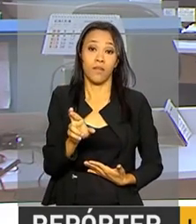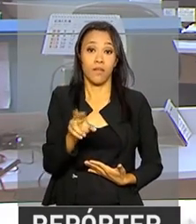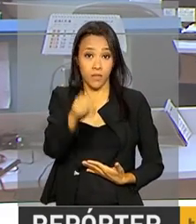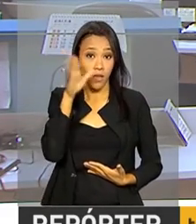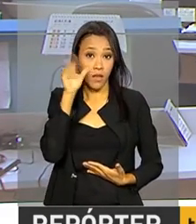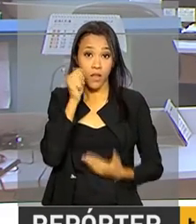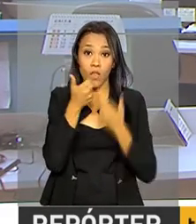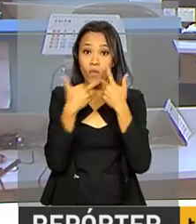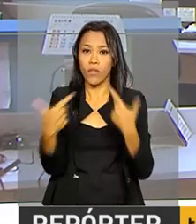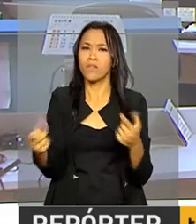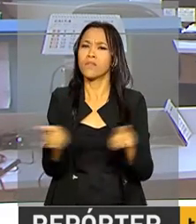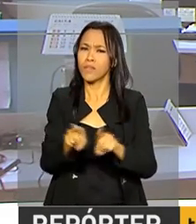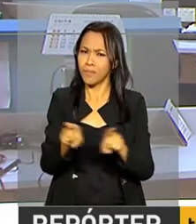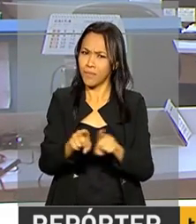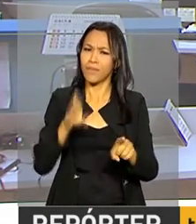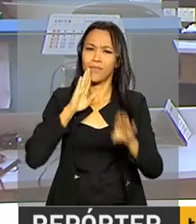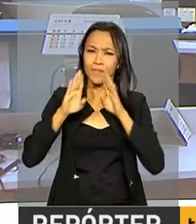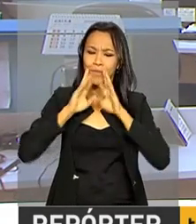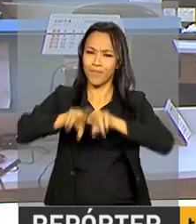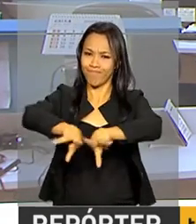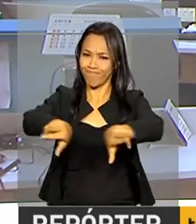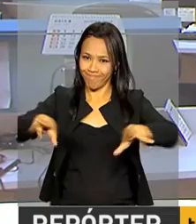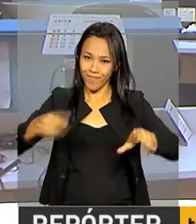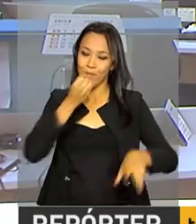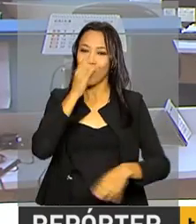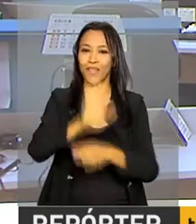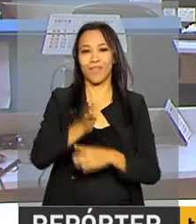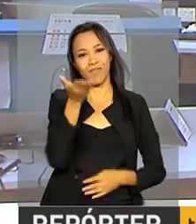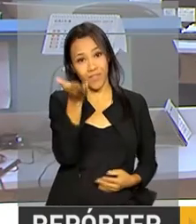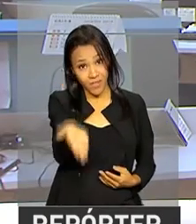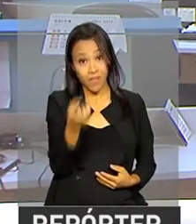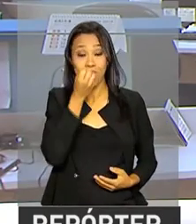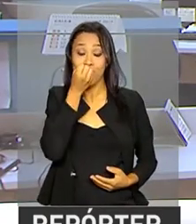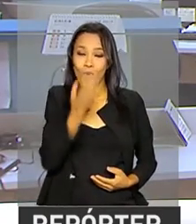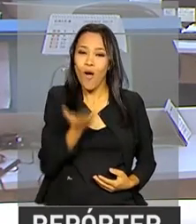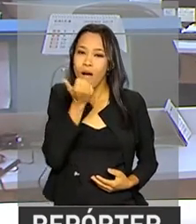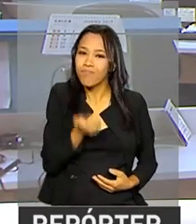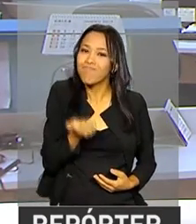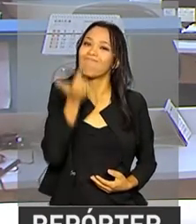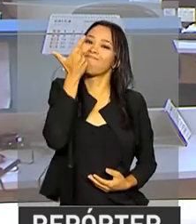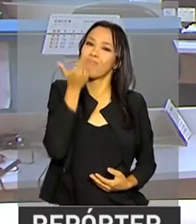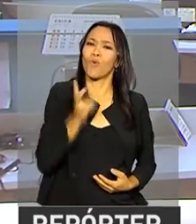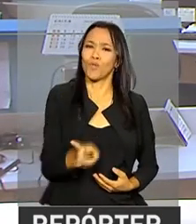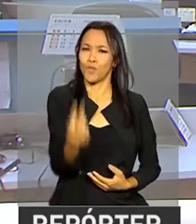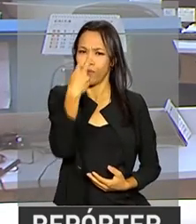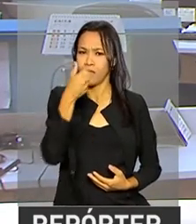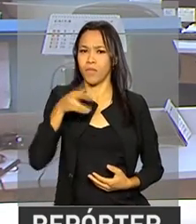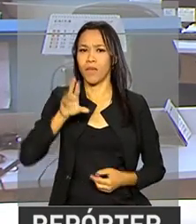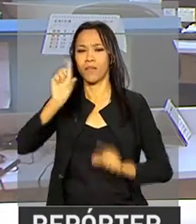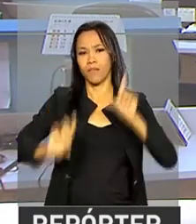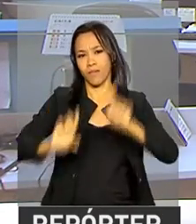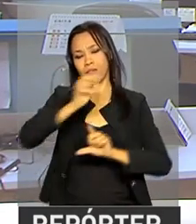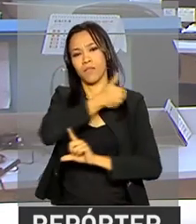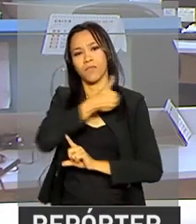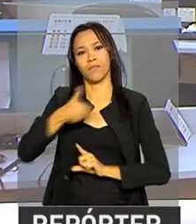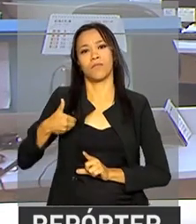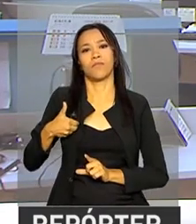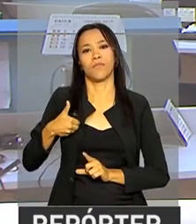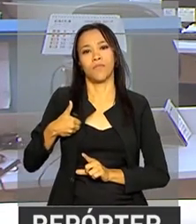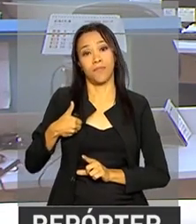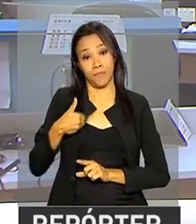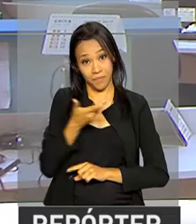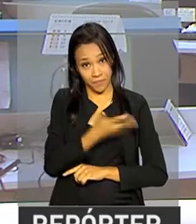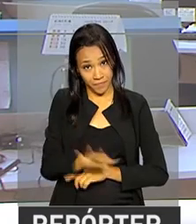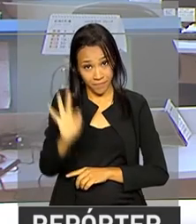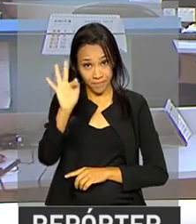acompanhe as novidades também pelas nossas redes sociais uma boa tarde para você um bom moço continue com a gente que na tv nbr a tv do